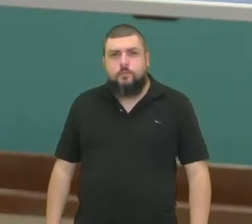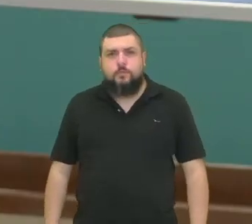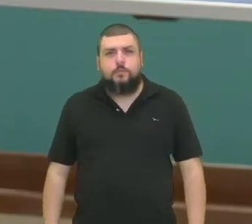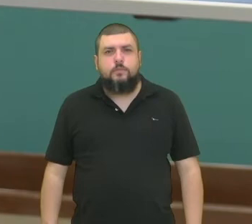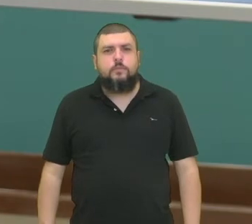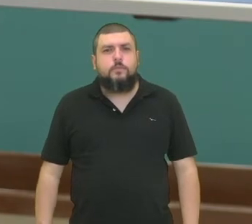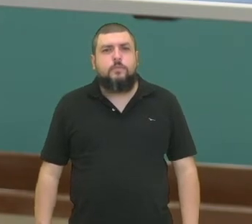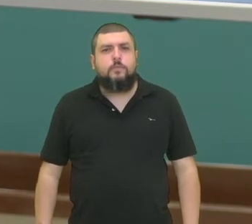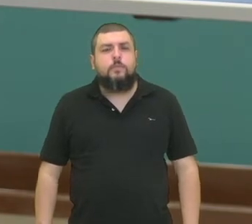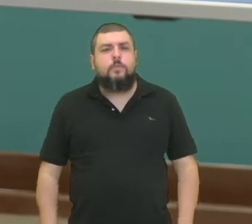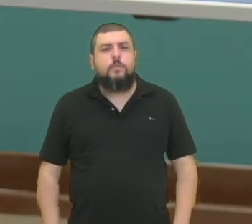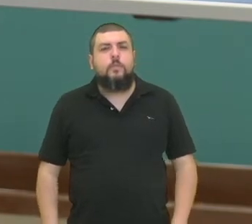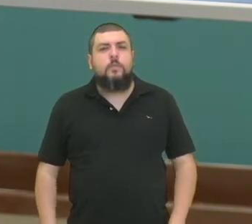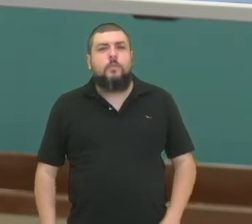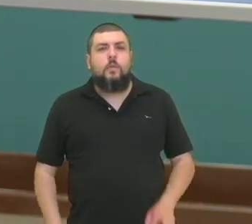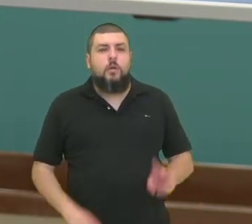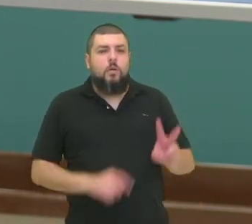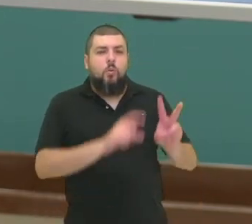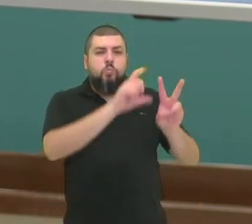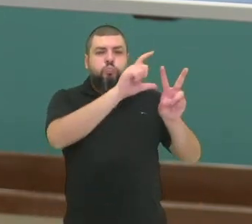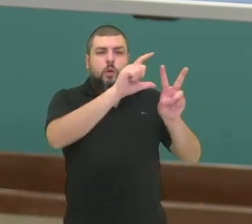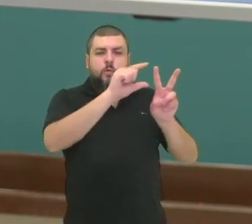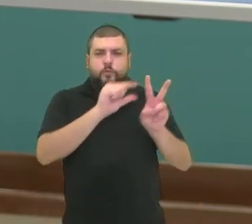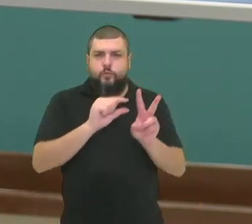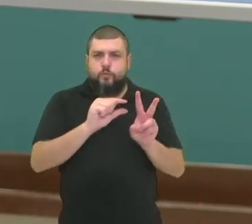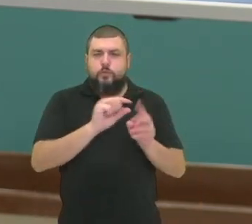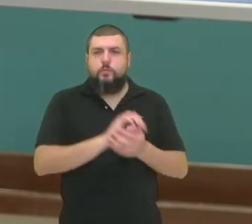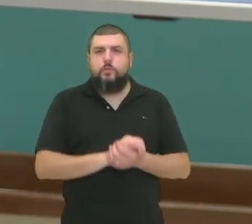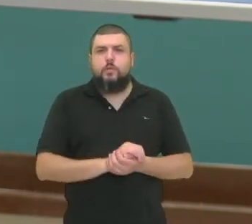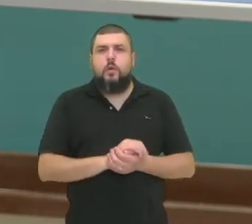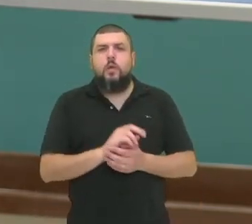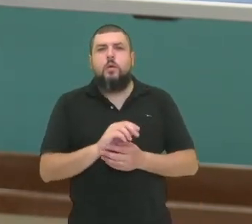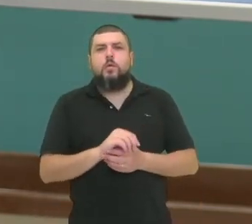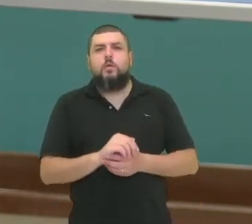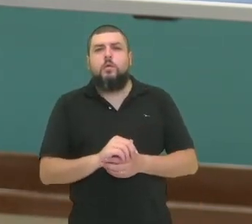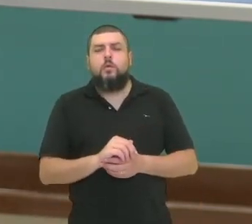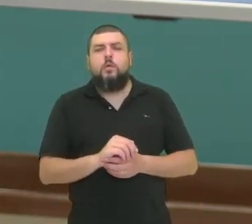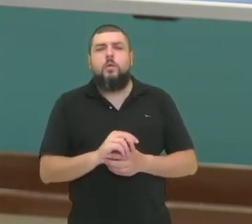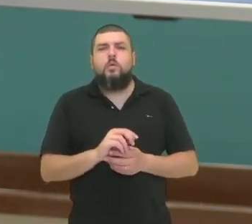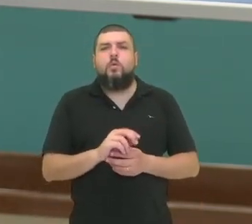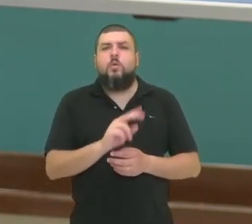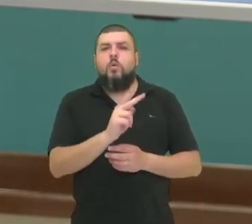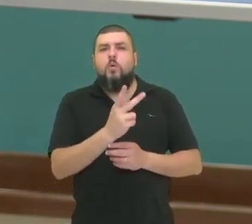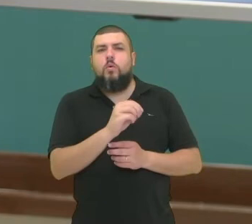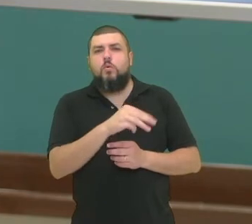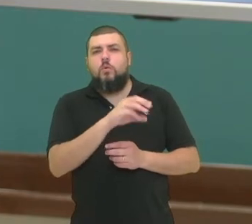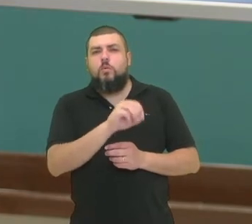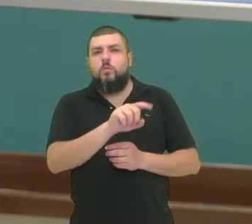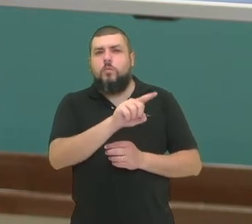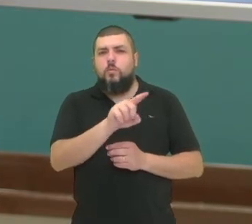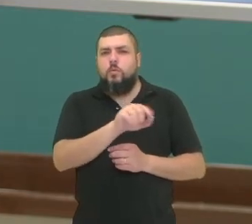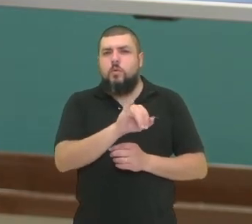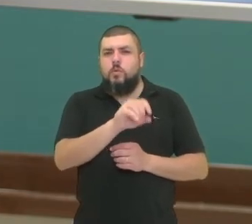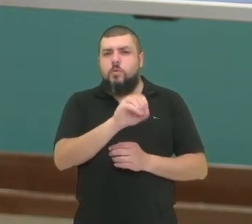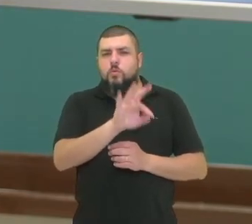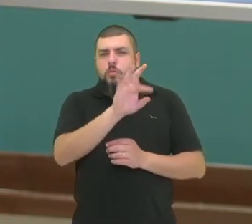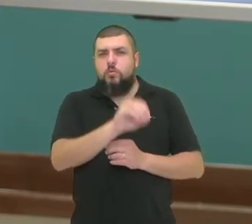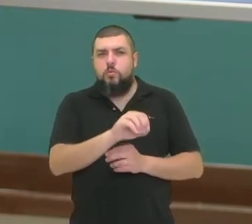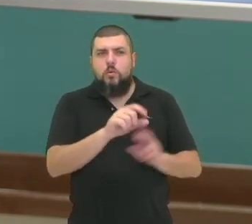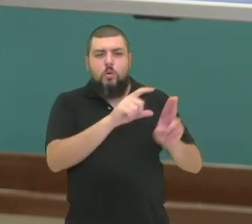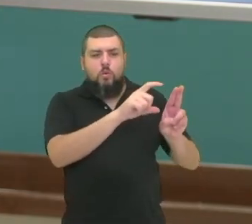apenas. Vzão, homozigoto. Vzinho, homozigoto. Igual.